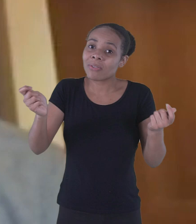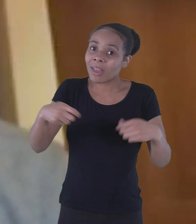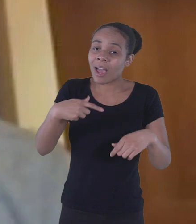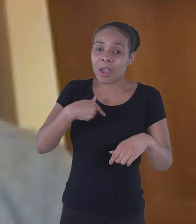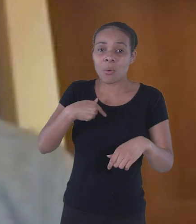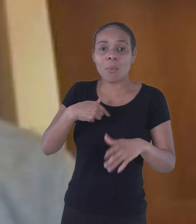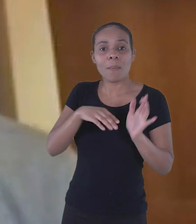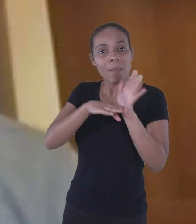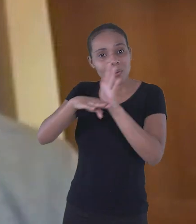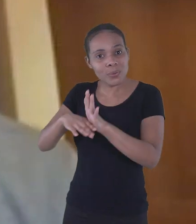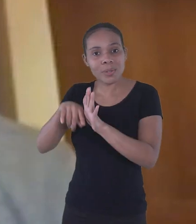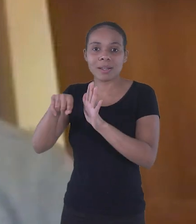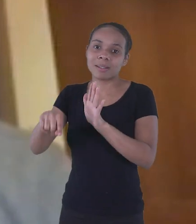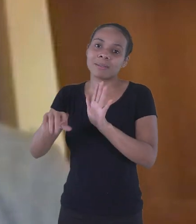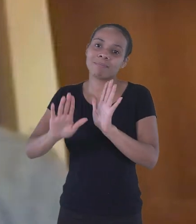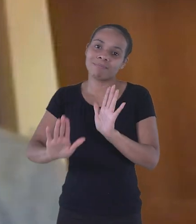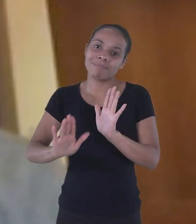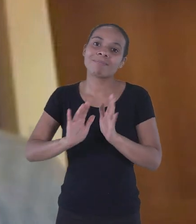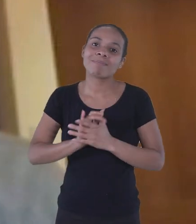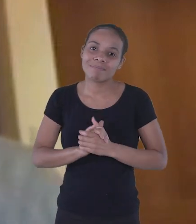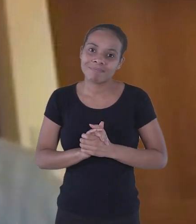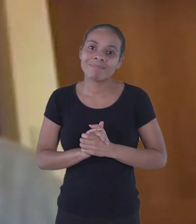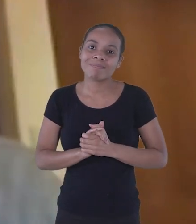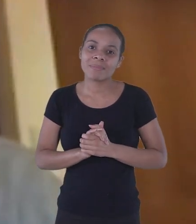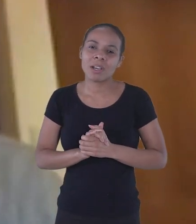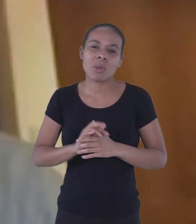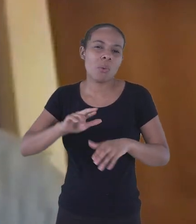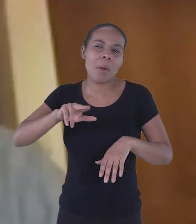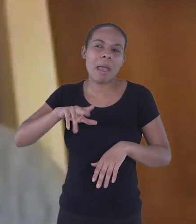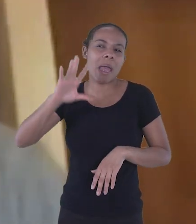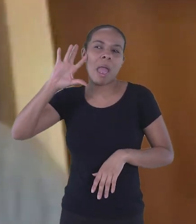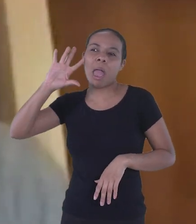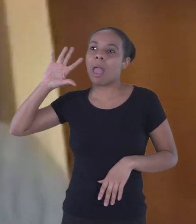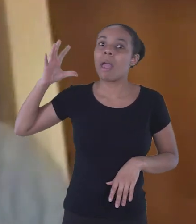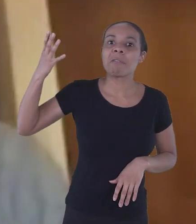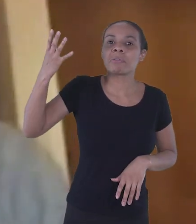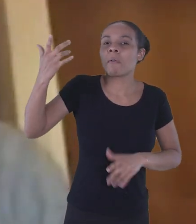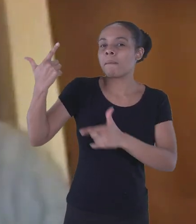que essa no sentido de resolver o problema das pessoas.